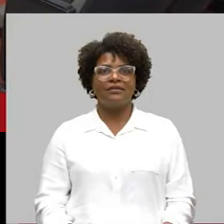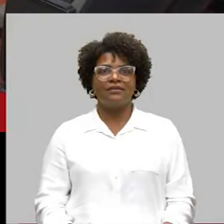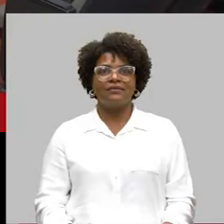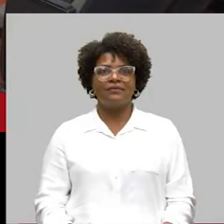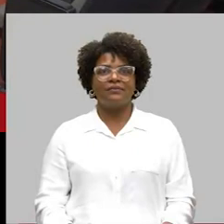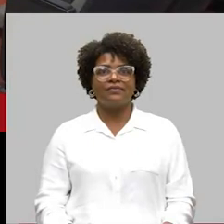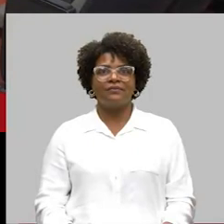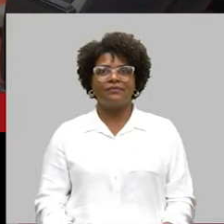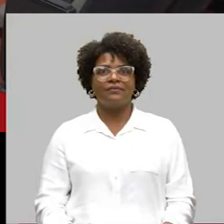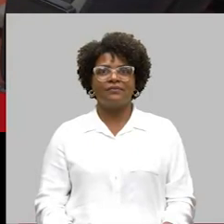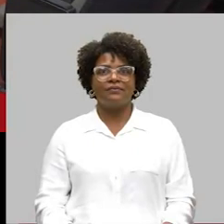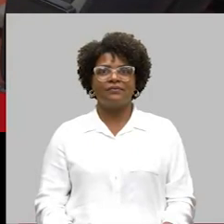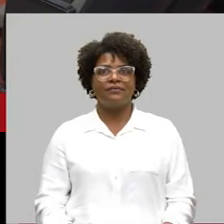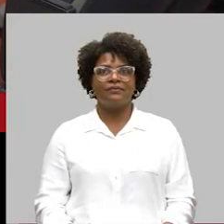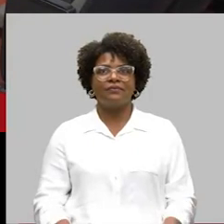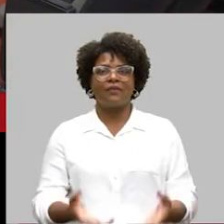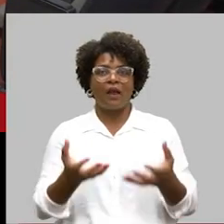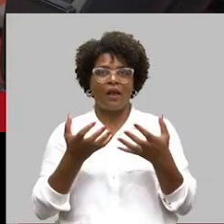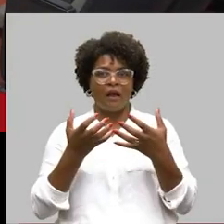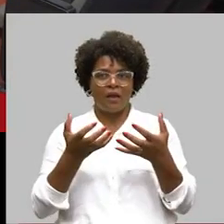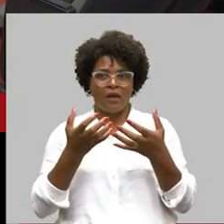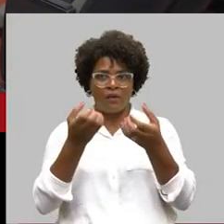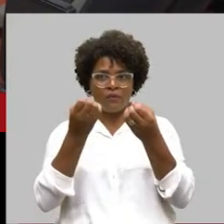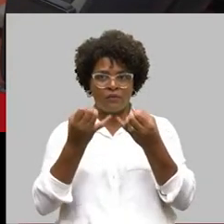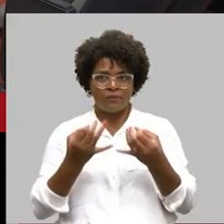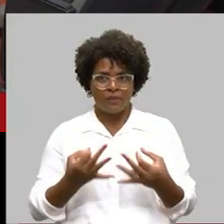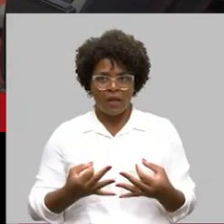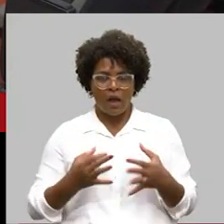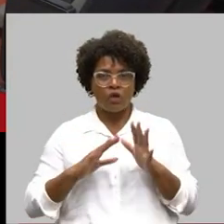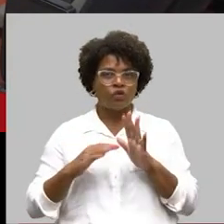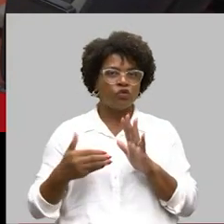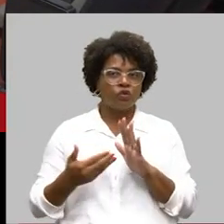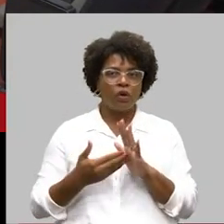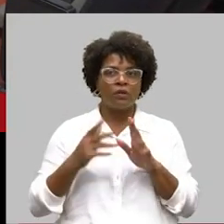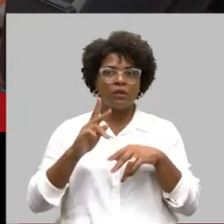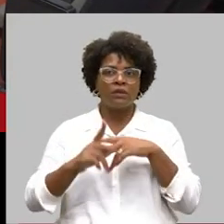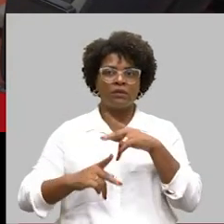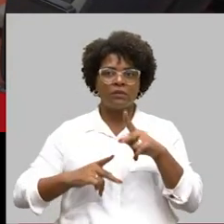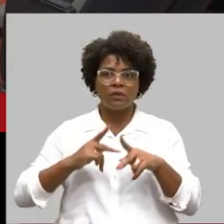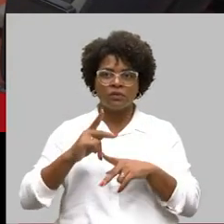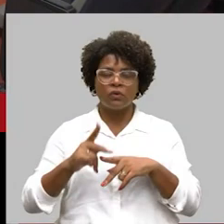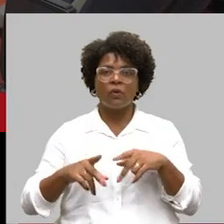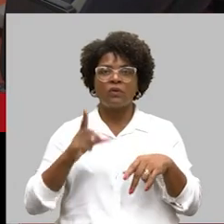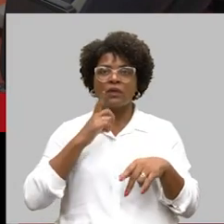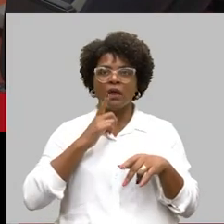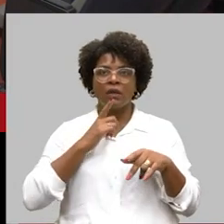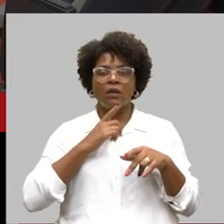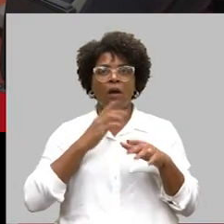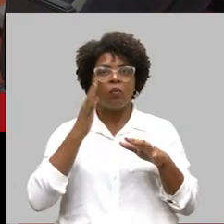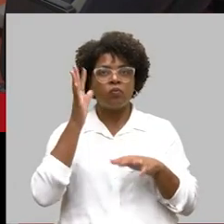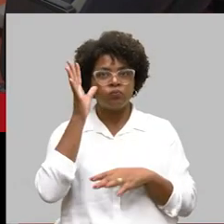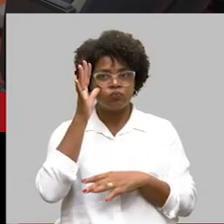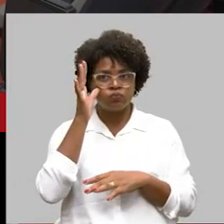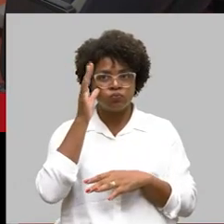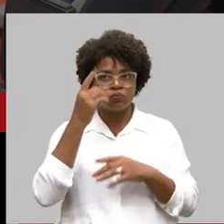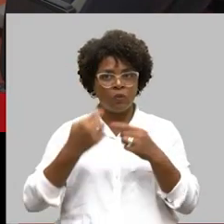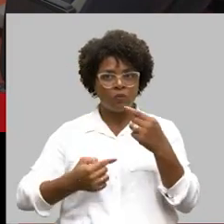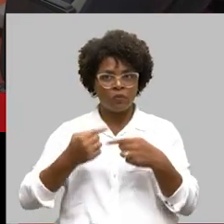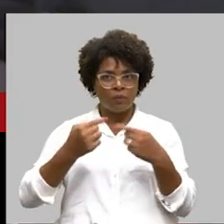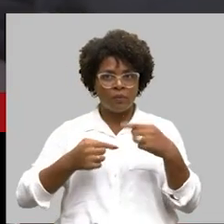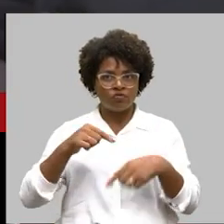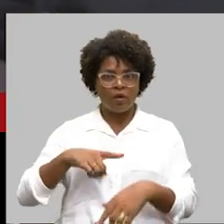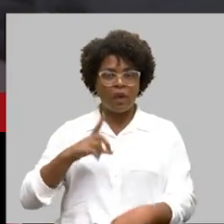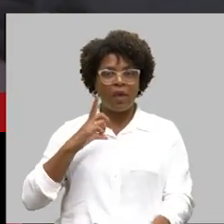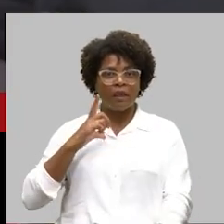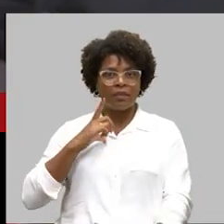pessoal eu quero eu quero explicar todas as pessoas que estão acompanhando esse debate público nós estamos ao vivo